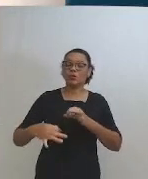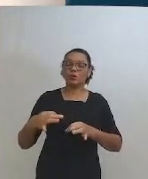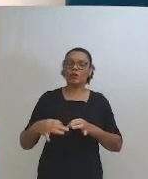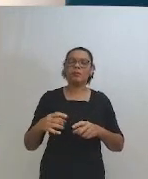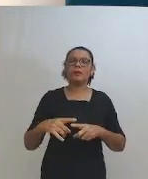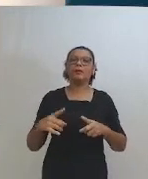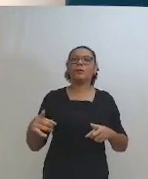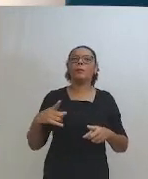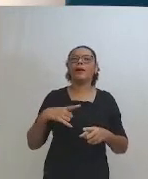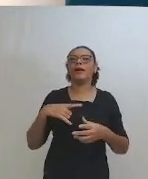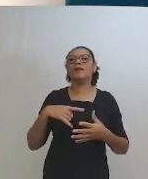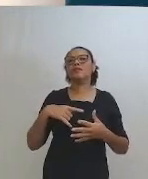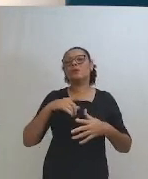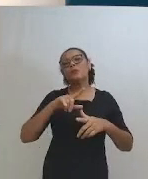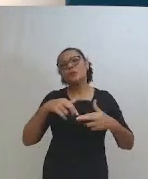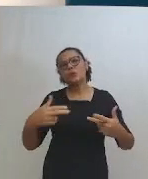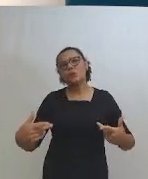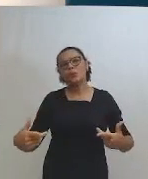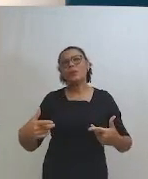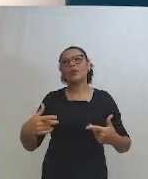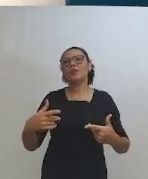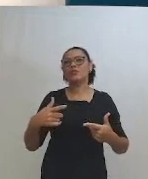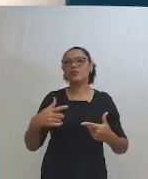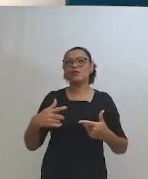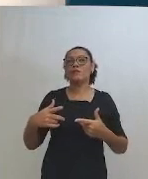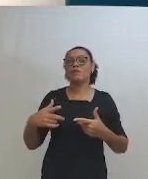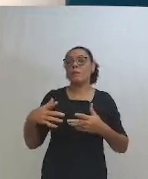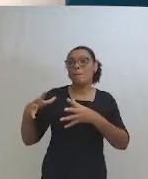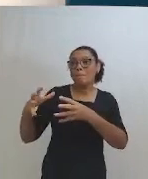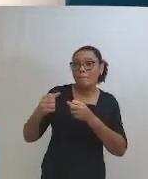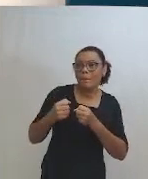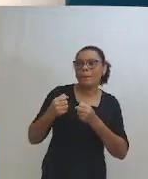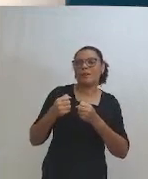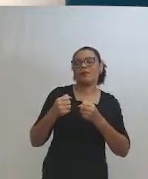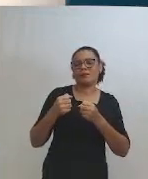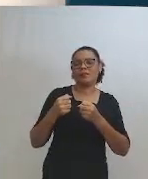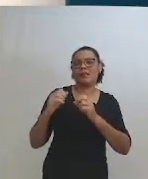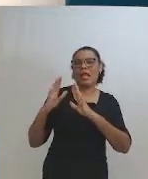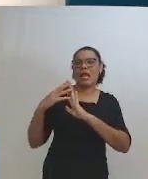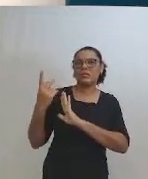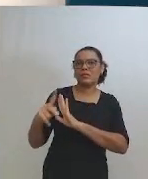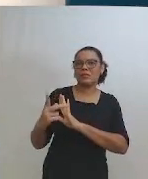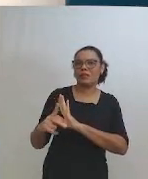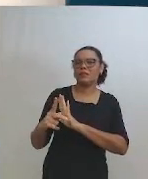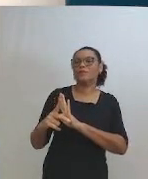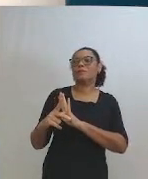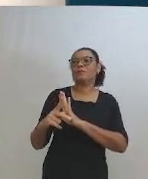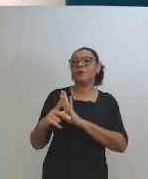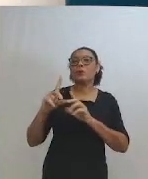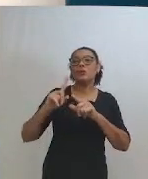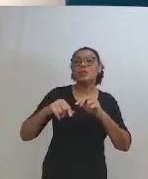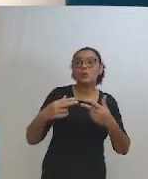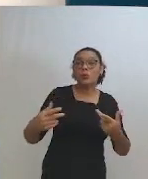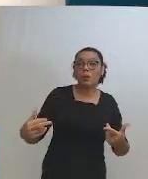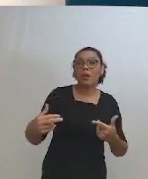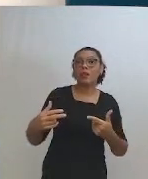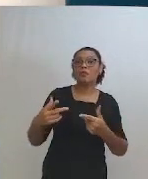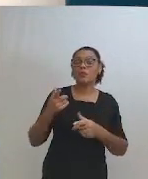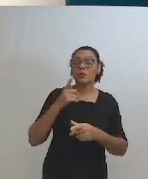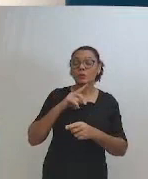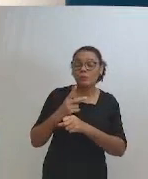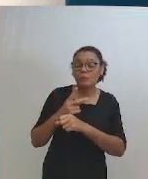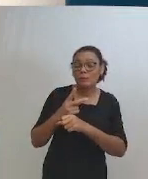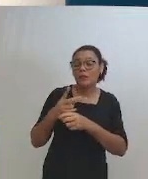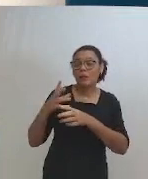que foram apreendidos na casa do recorrente. Excelências, os instrumentos que foram apreendidos são exatamente os